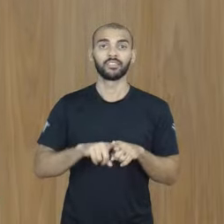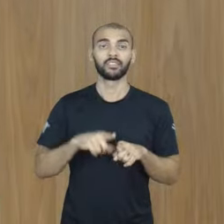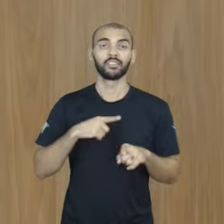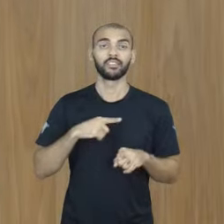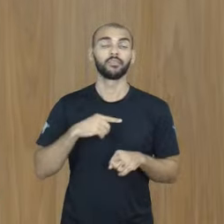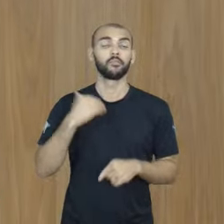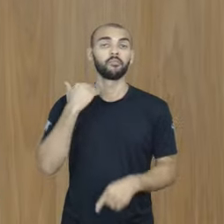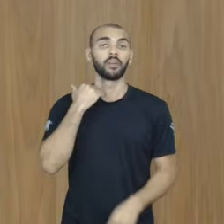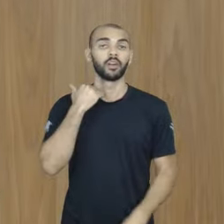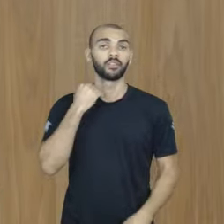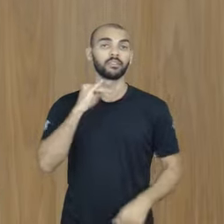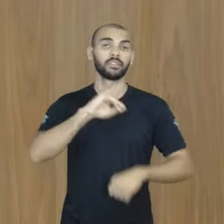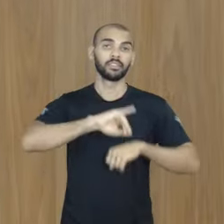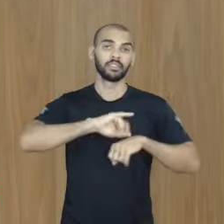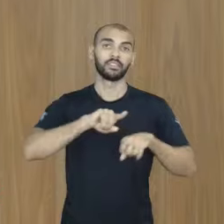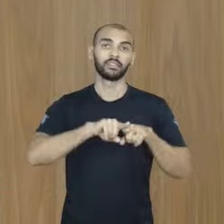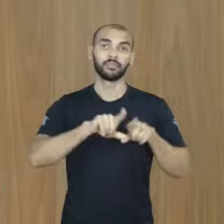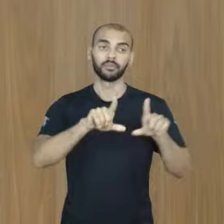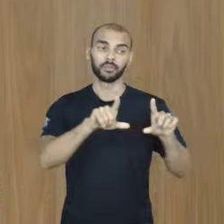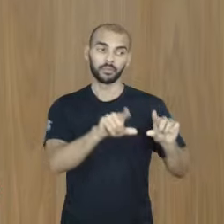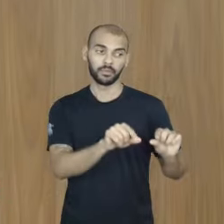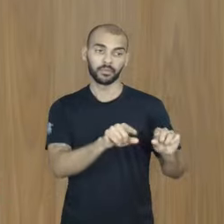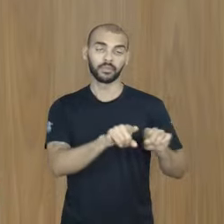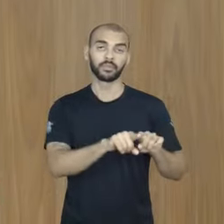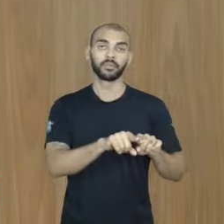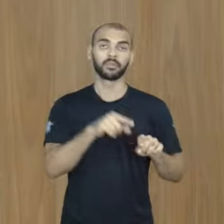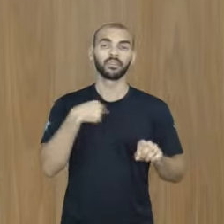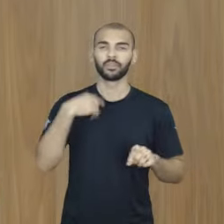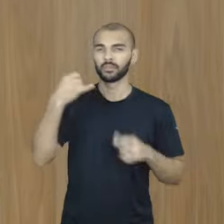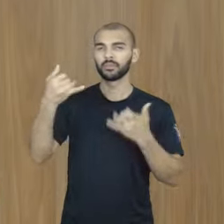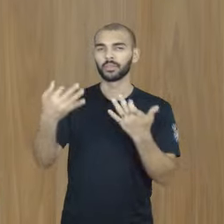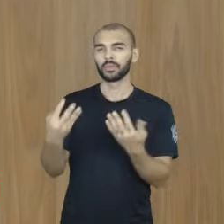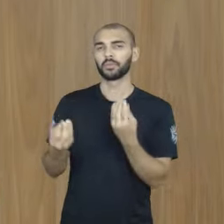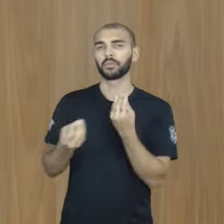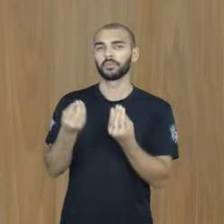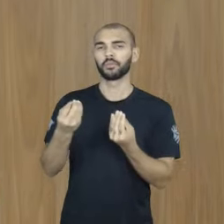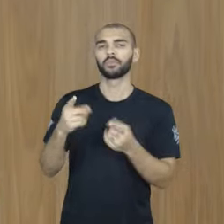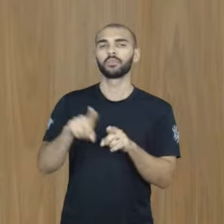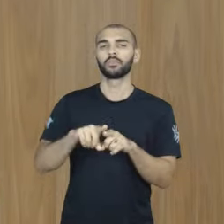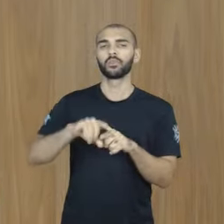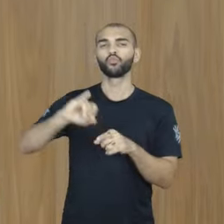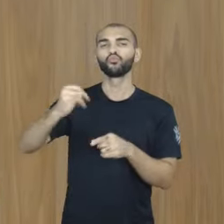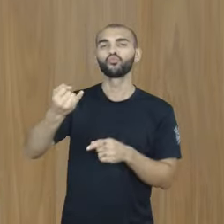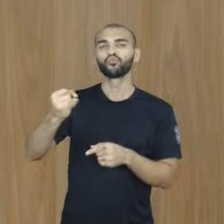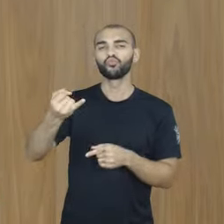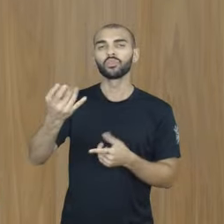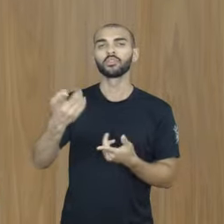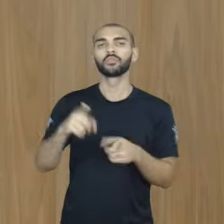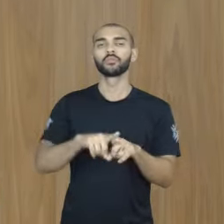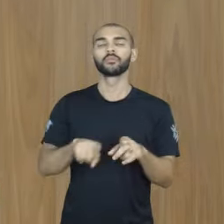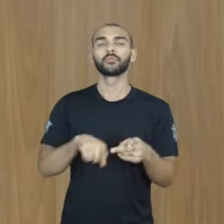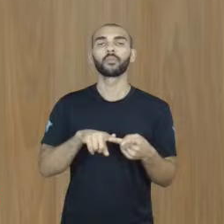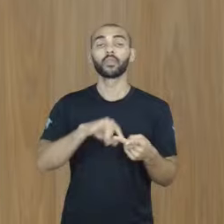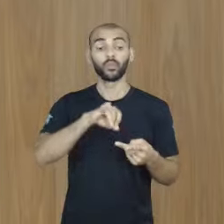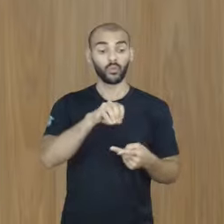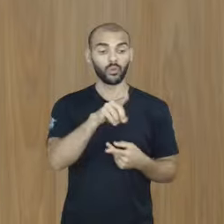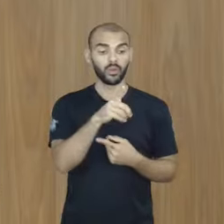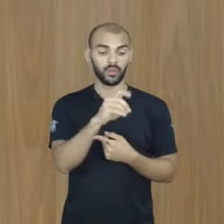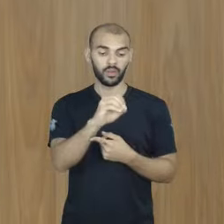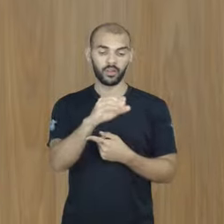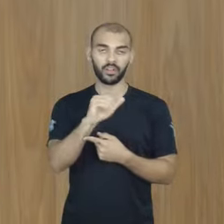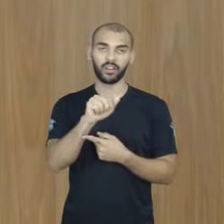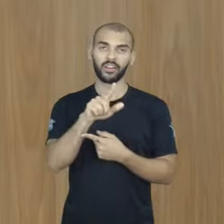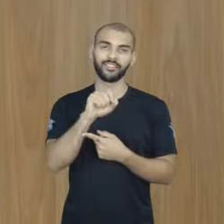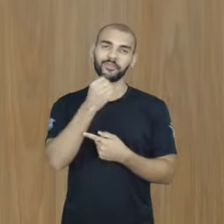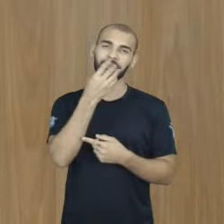falar de juros daqui a pouquinho também na nossa entrevista. João Ricardo Roque, bom dia. Arilson Chiorato, presidente do PT do Paraná,